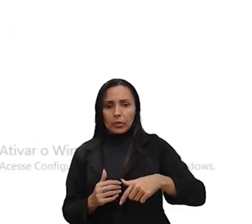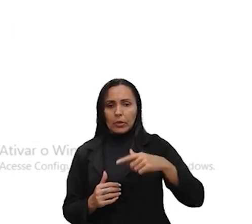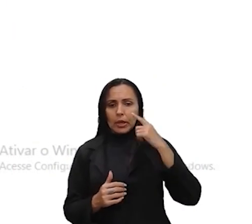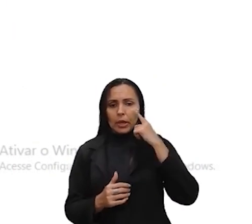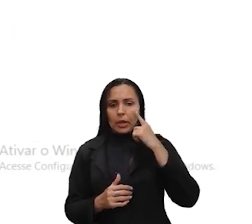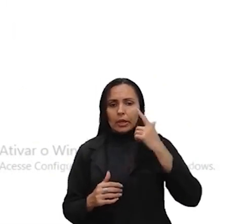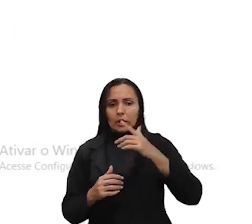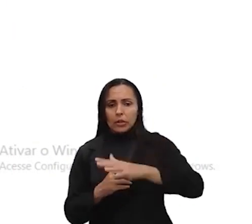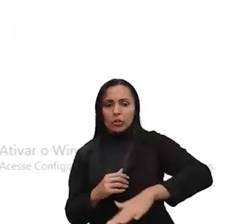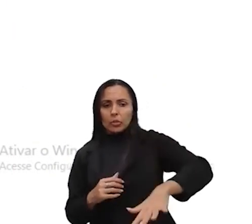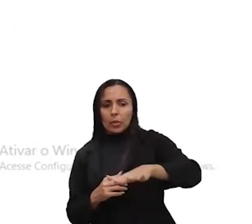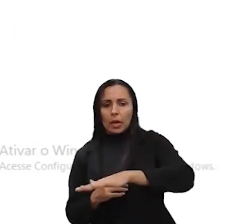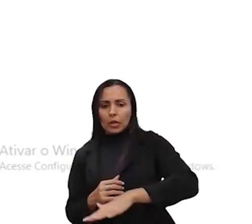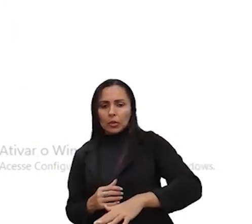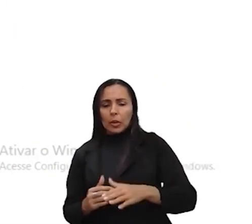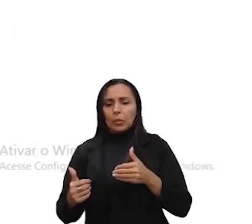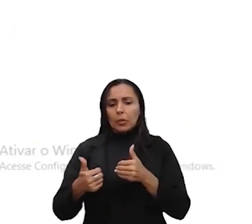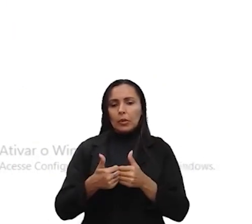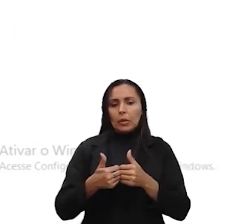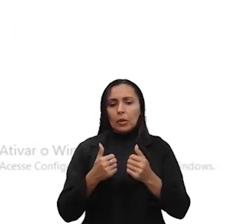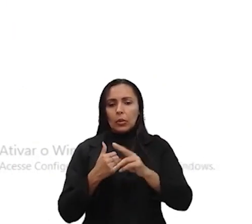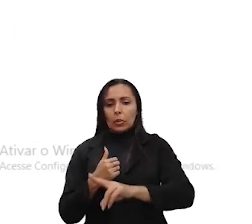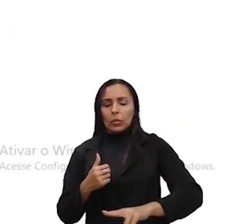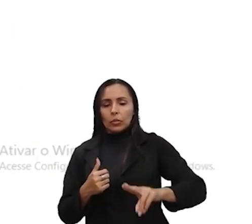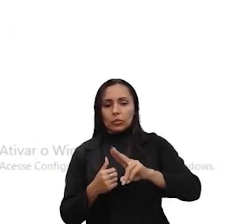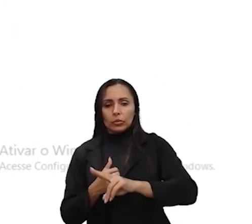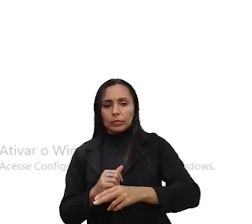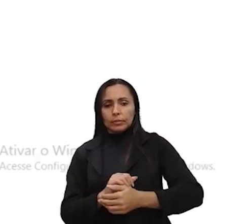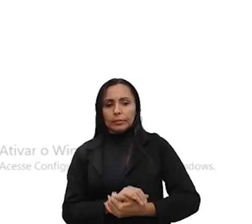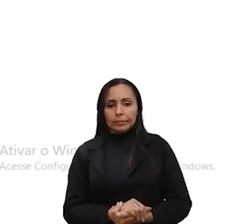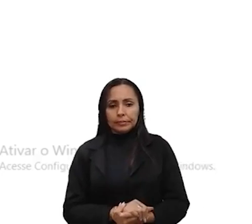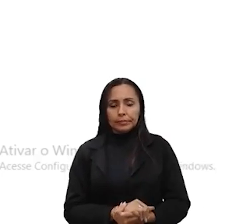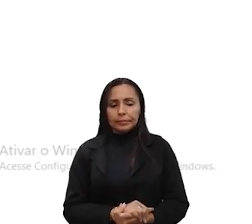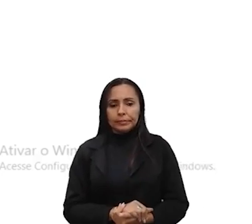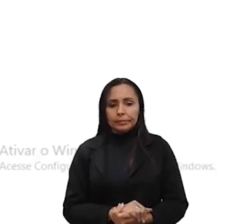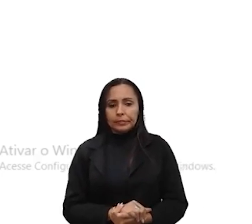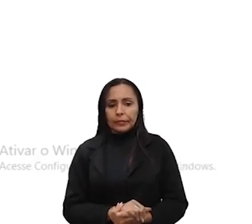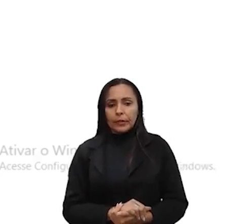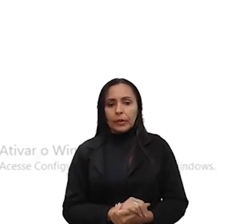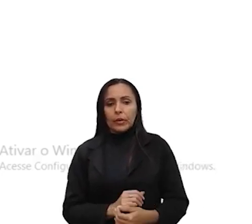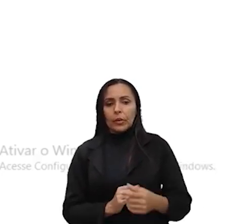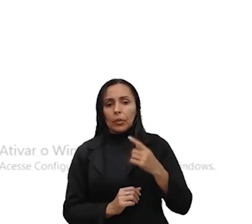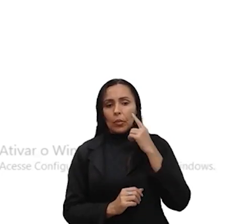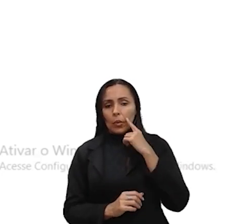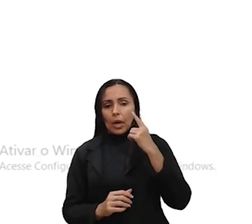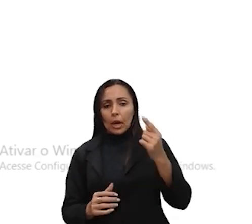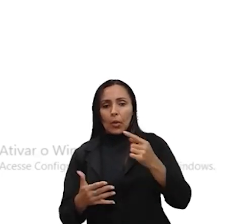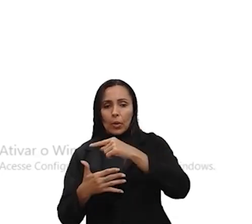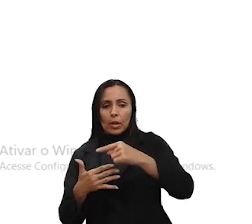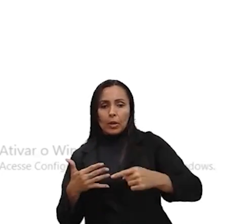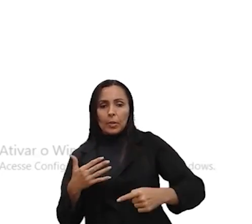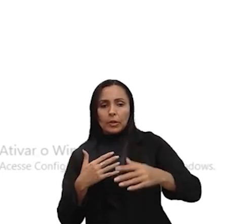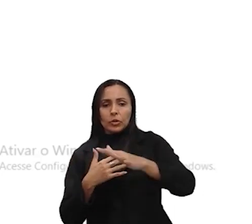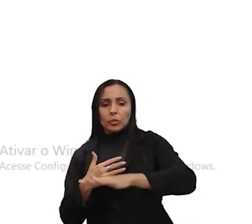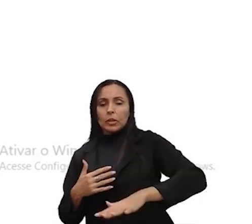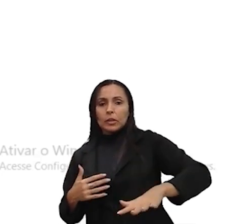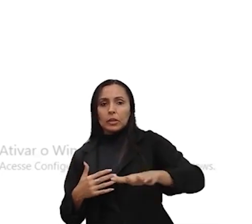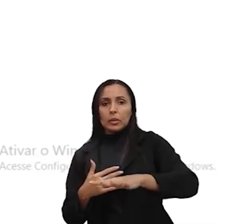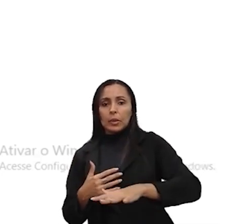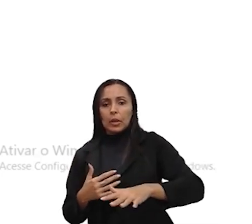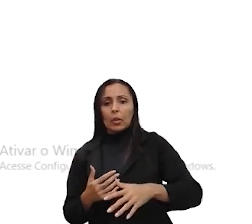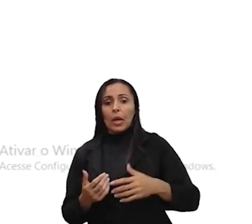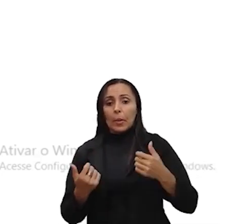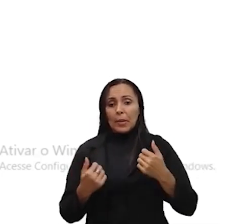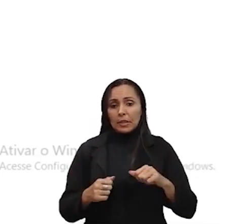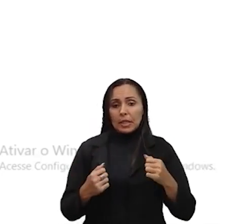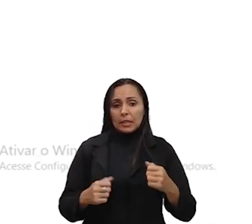dimensionamento e espaço para aproximação e uso. O ambiente ou o elemento espacial, ele deve ter a